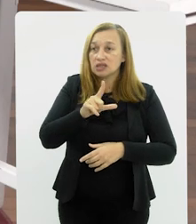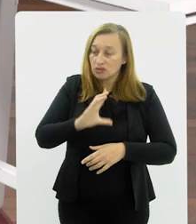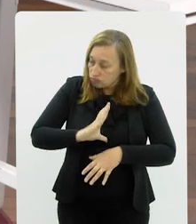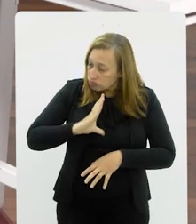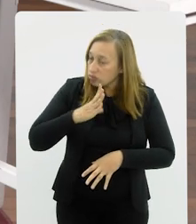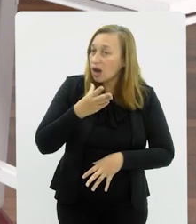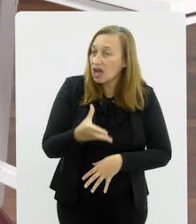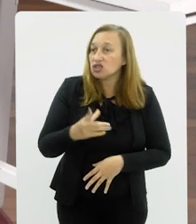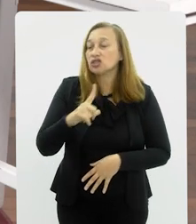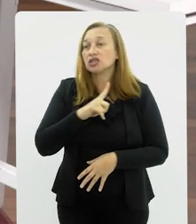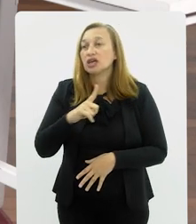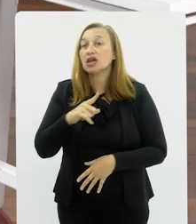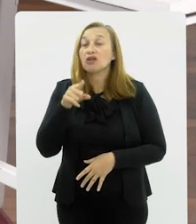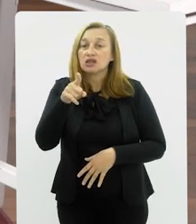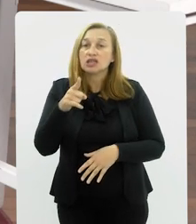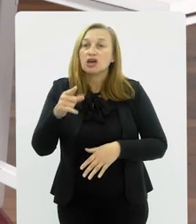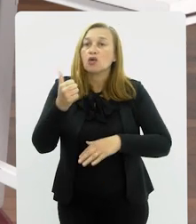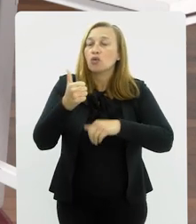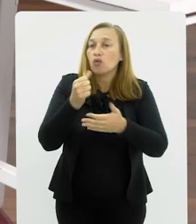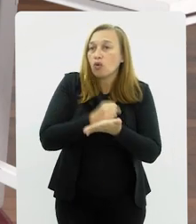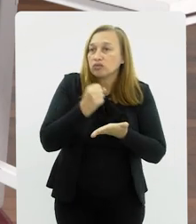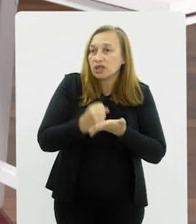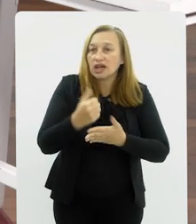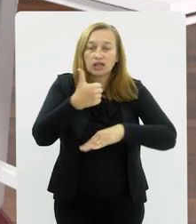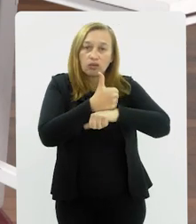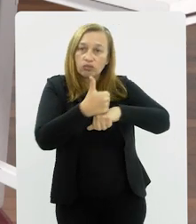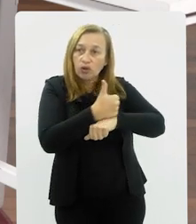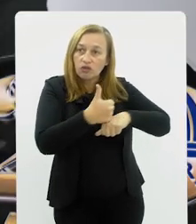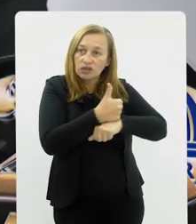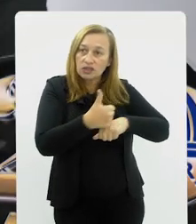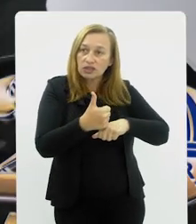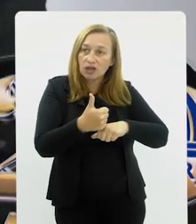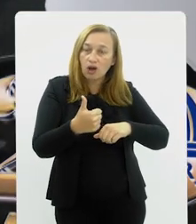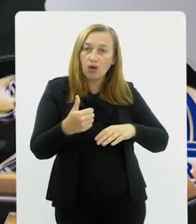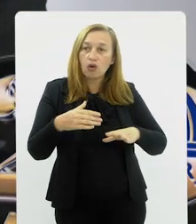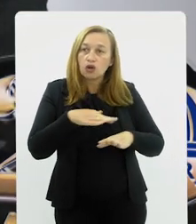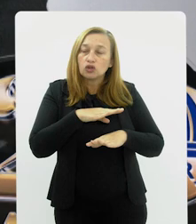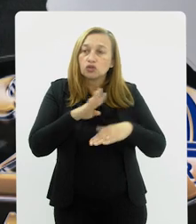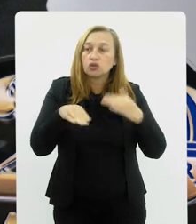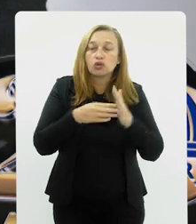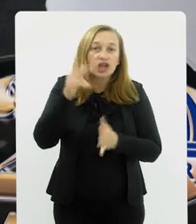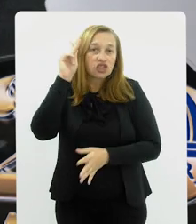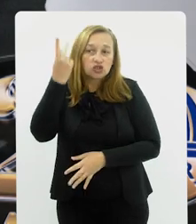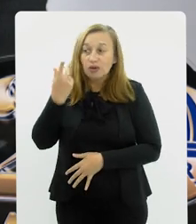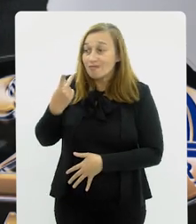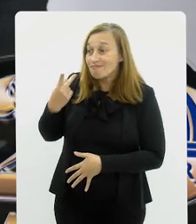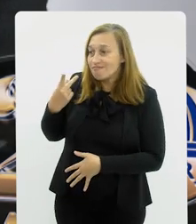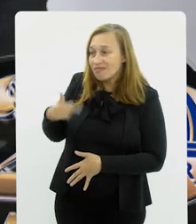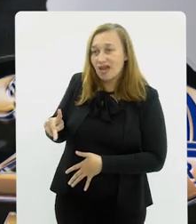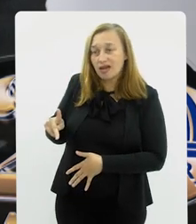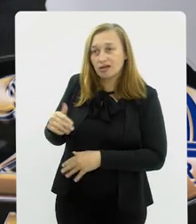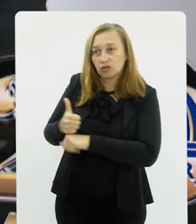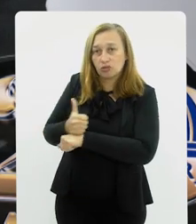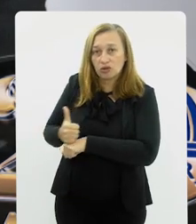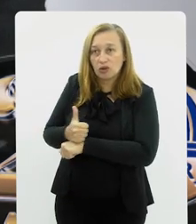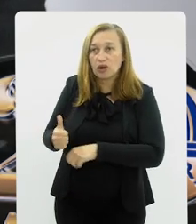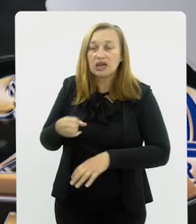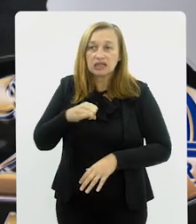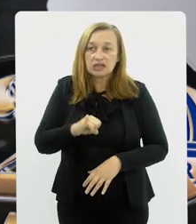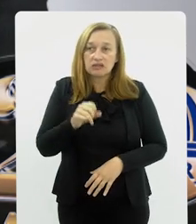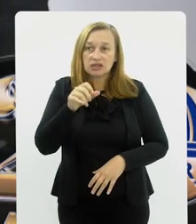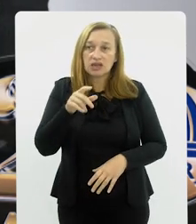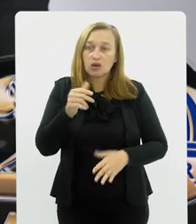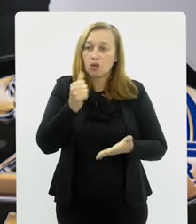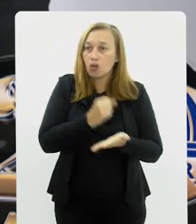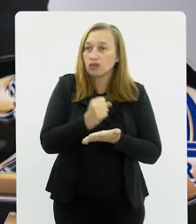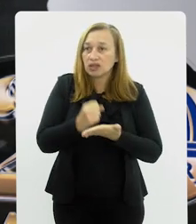diferente, ousado. É que eu falo, quando você contrata um profissional, você contrata a bagagem dele, a estética dele. Então, os caras